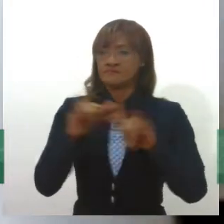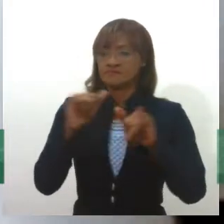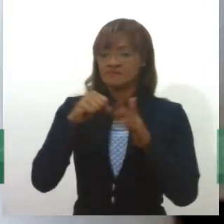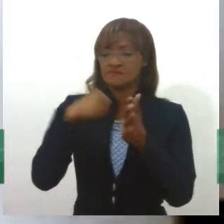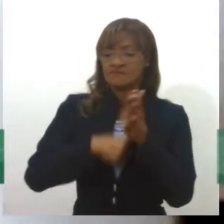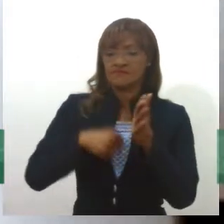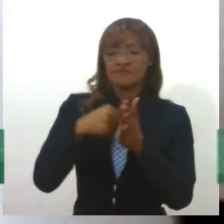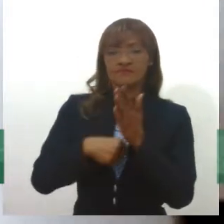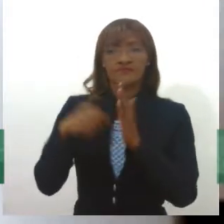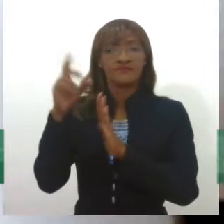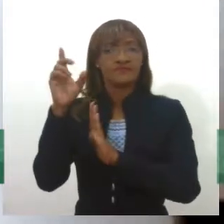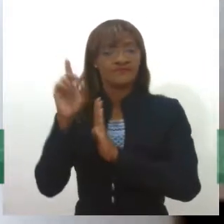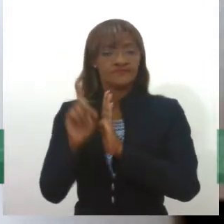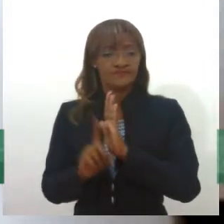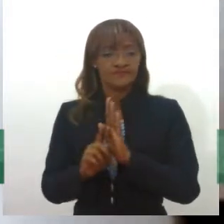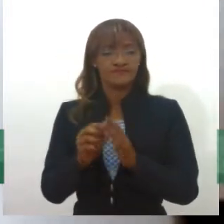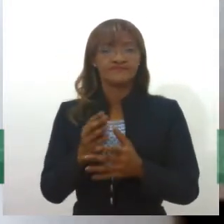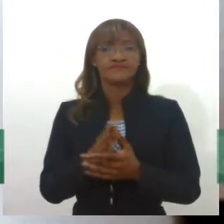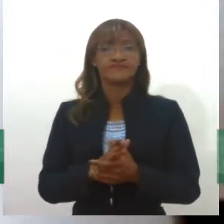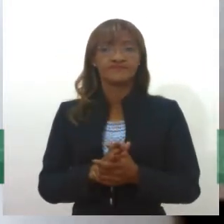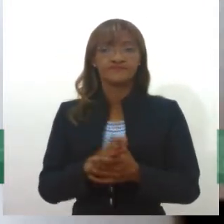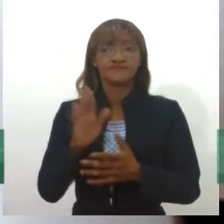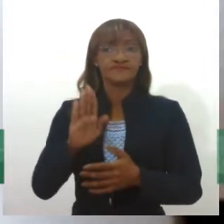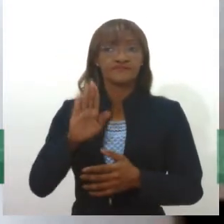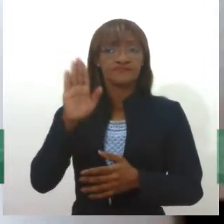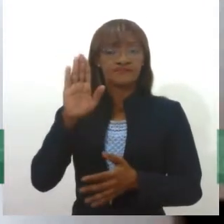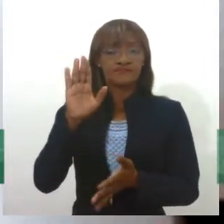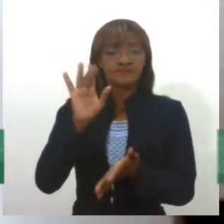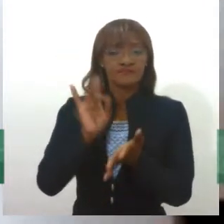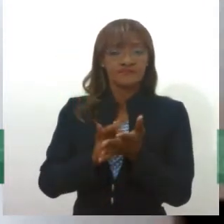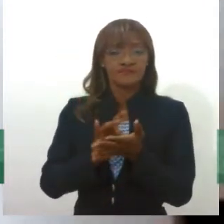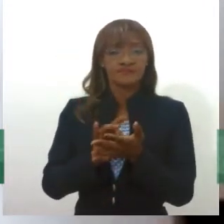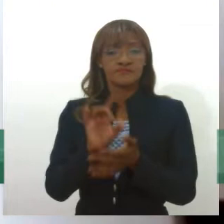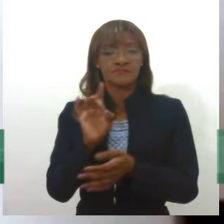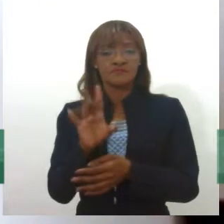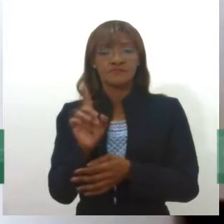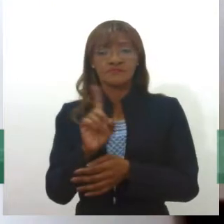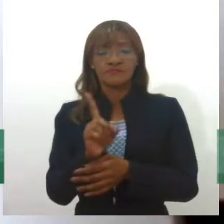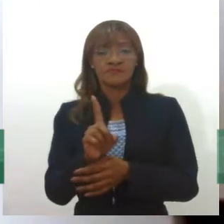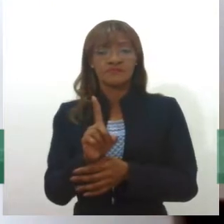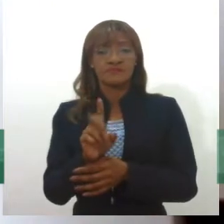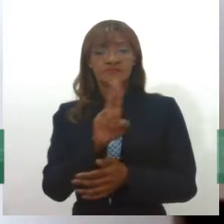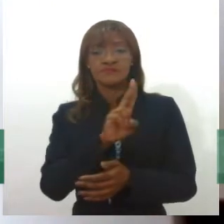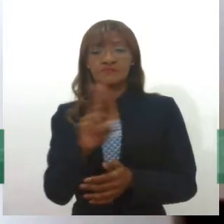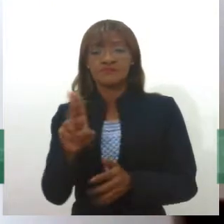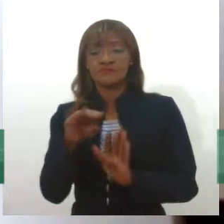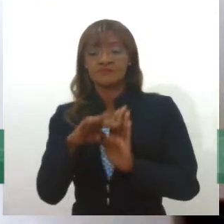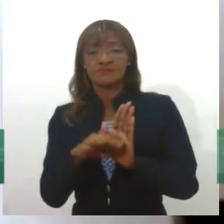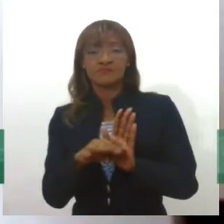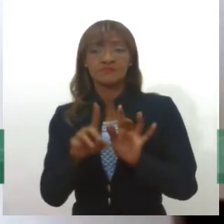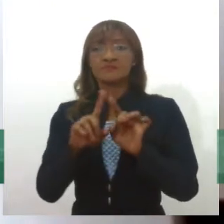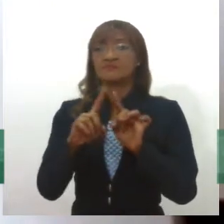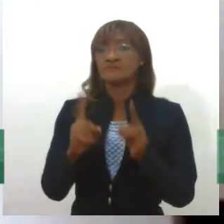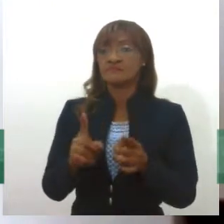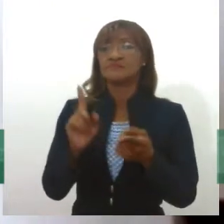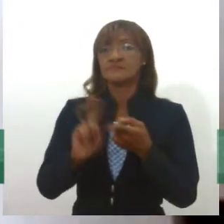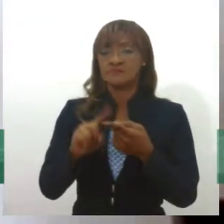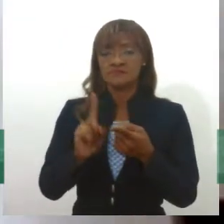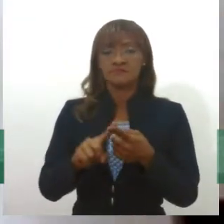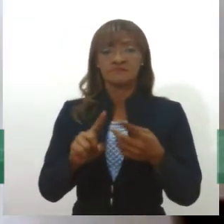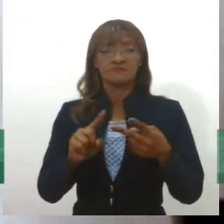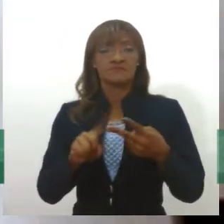seu direito de ter suas candidaturas legitimadas e não apenas para constar numa lista, ao mesmo tempo que a mulher